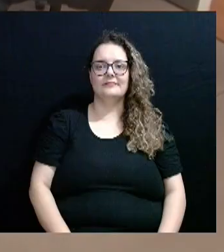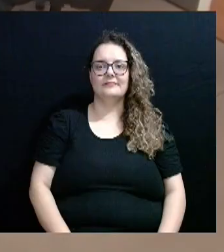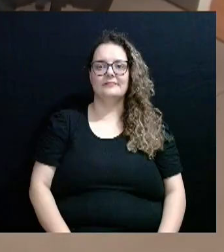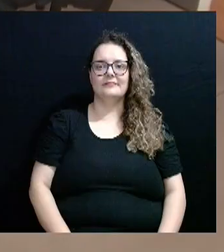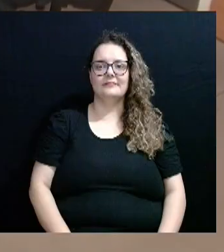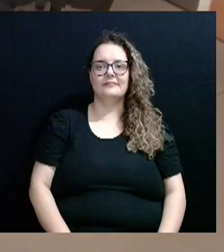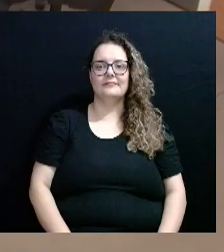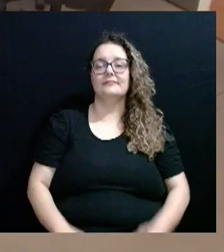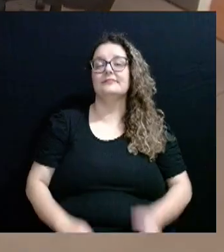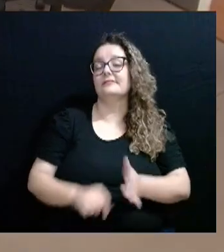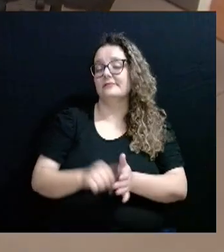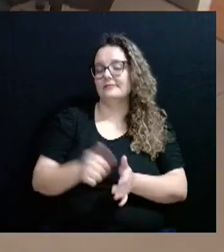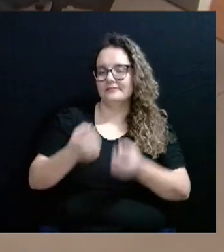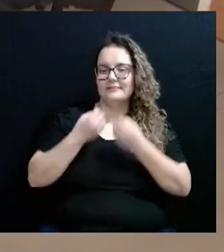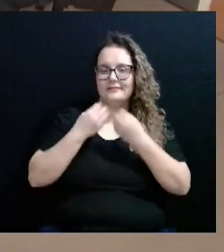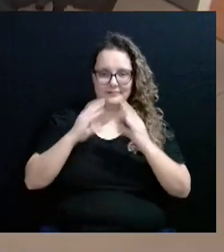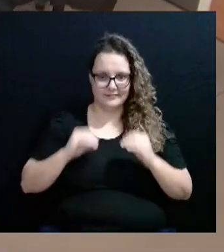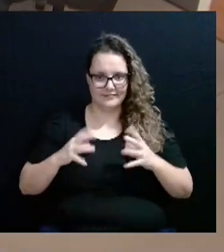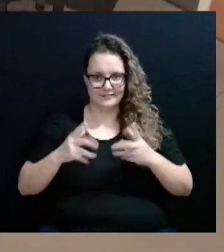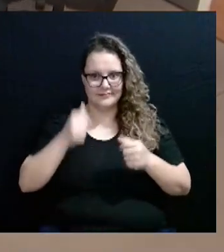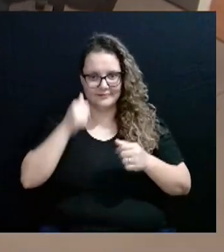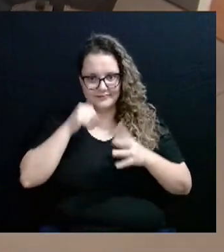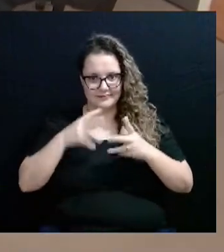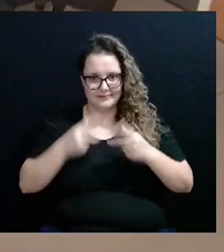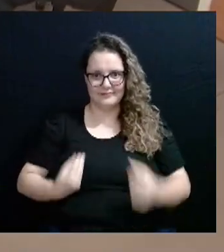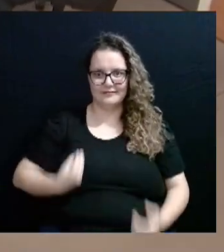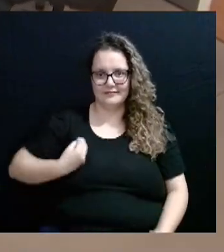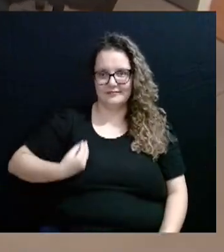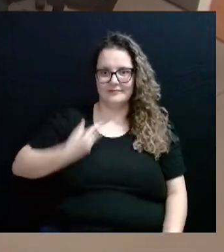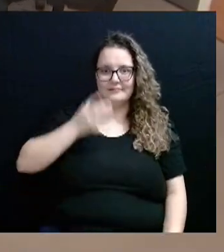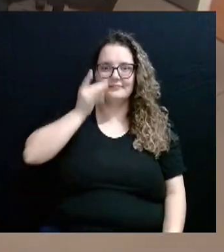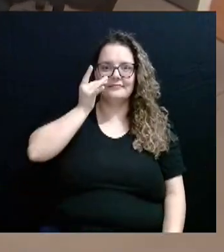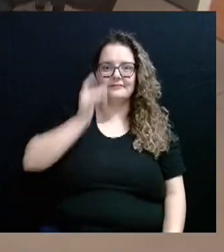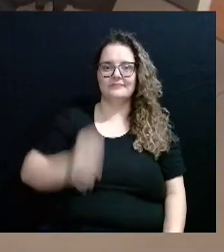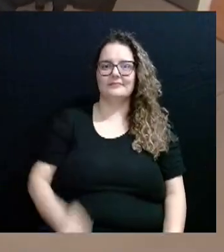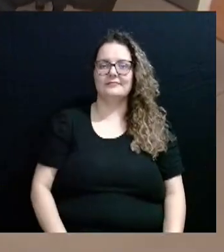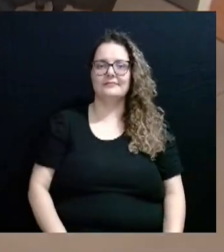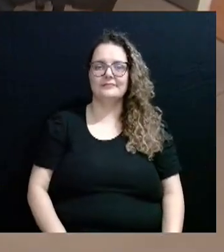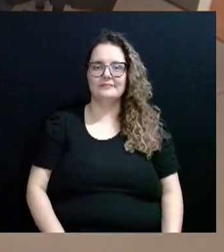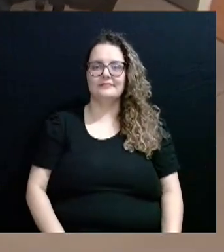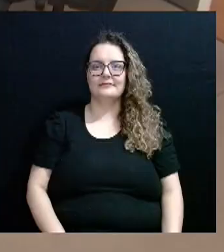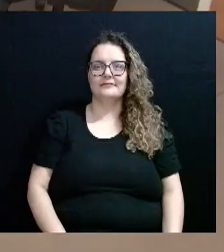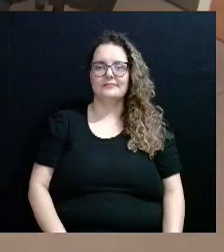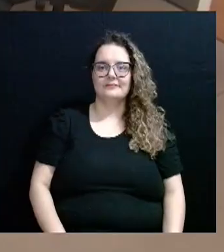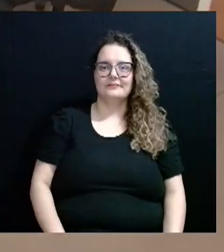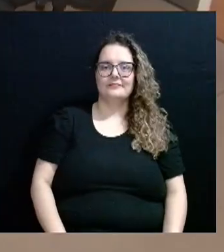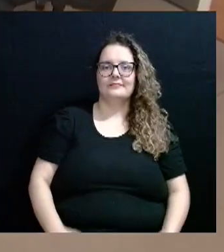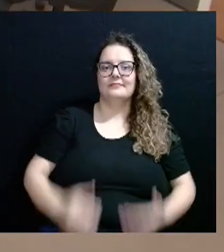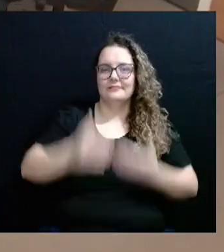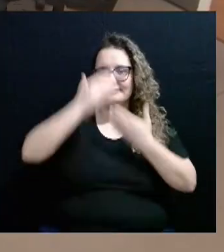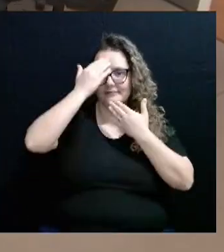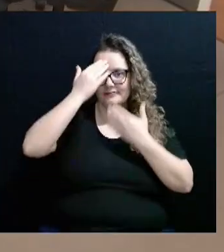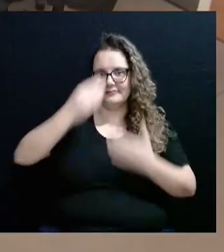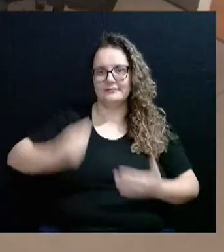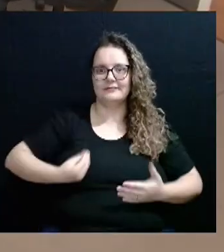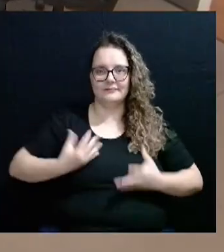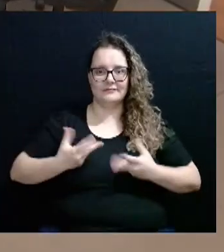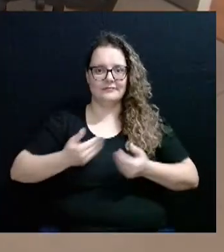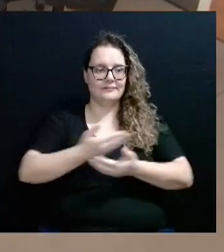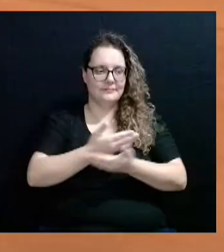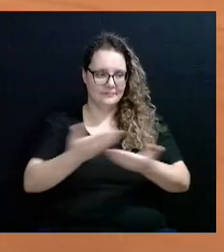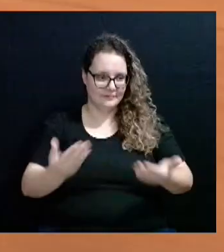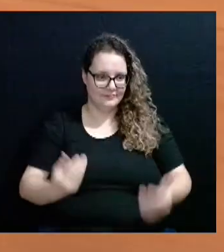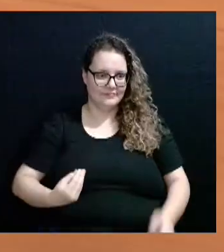Primeiramente, boa noite a todos e todas presentes. Muito obrigado pela presença de todos vocês aqui presentes. Muito